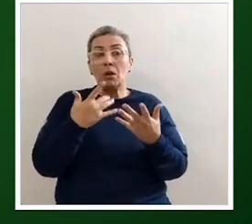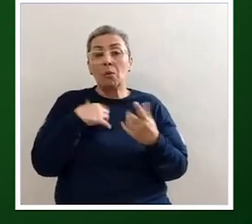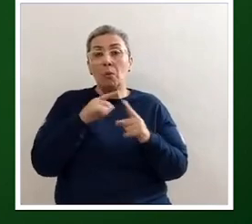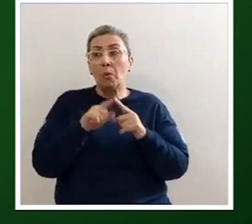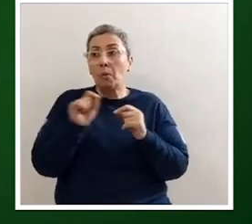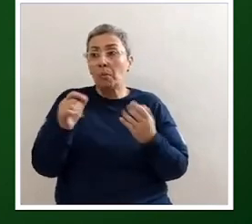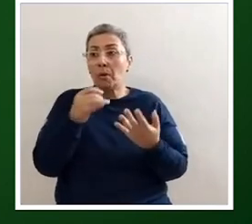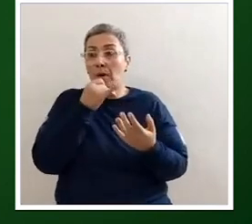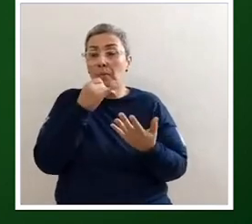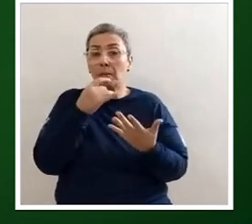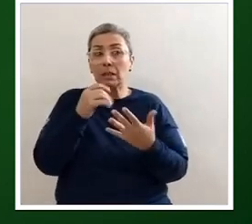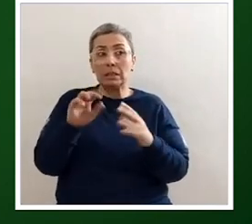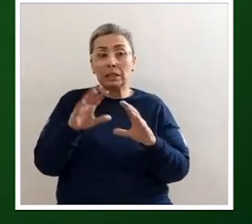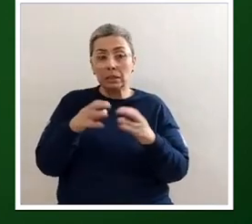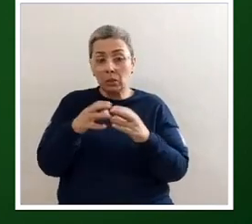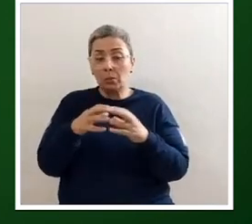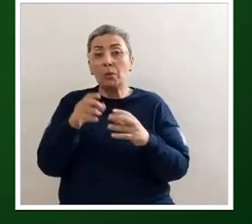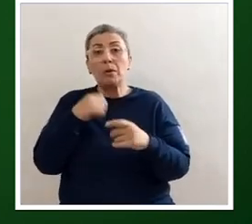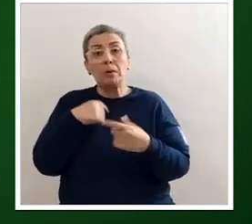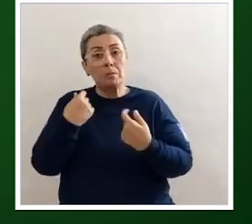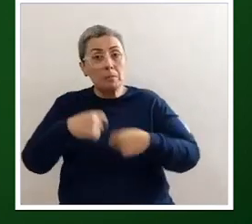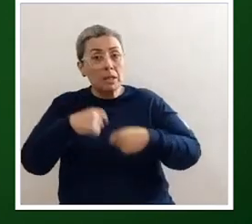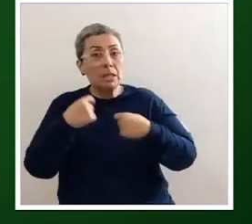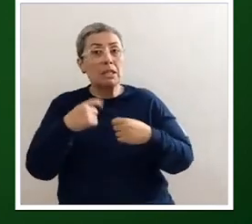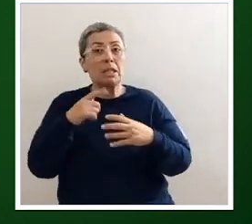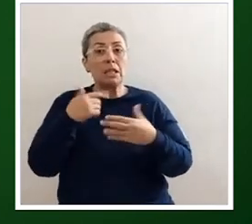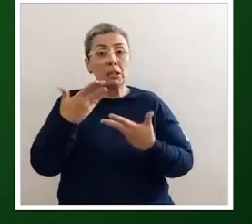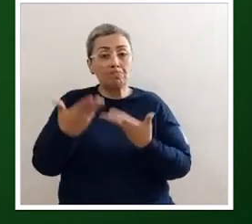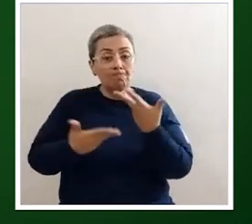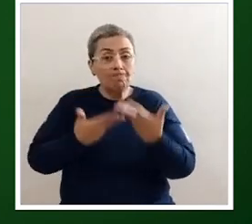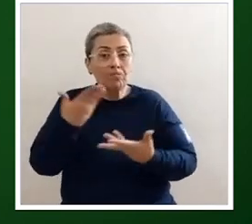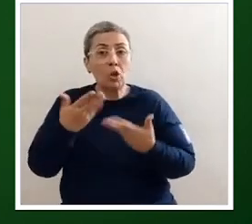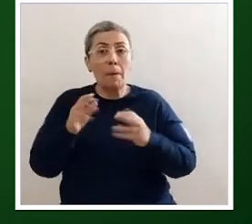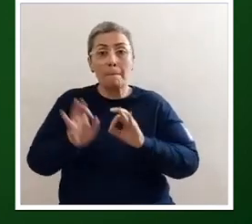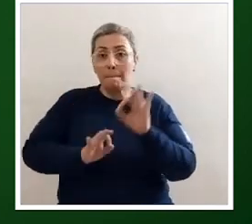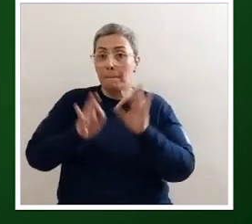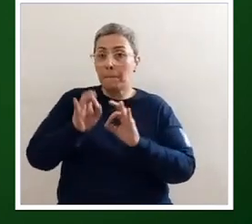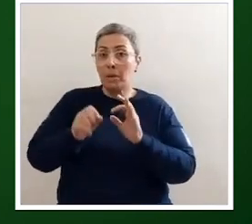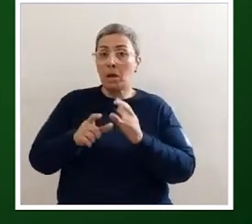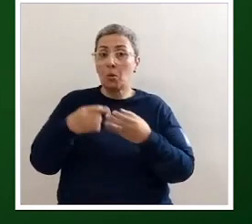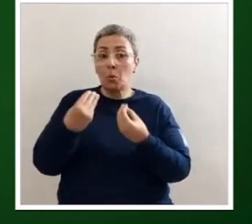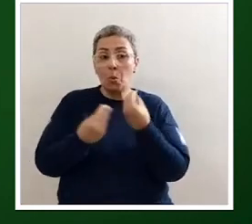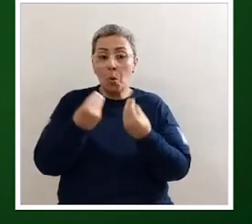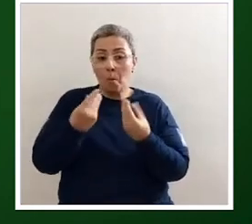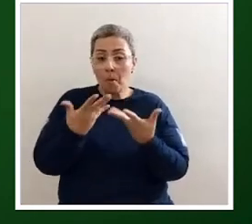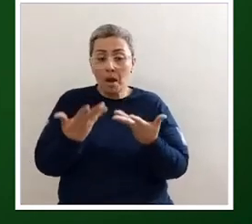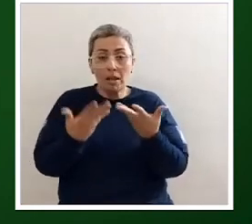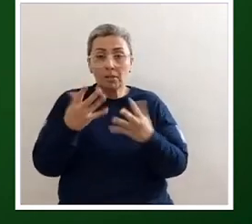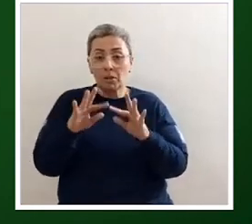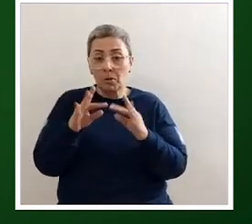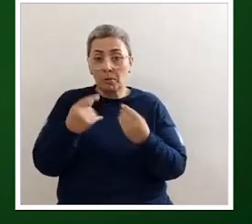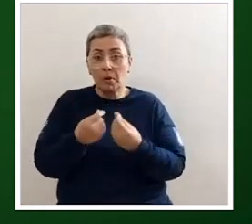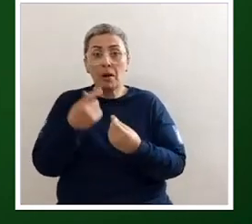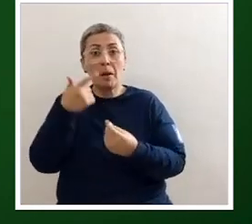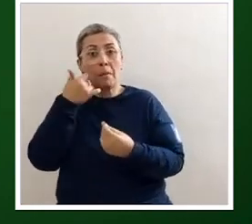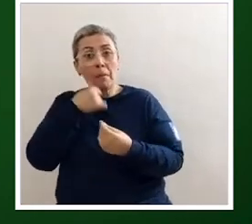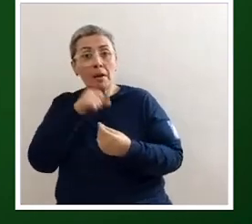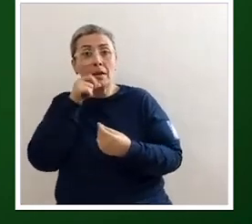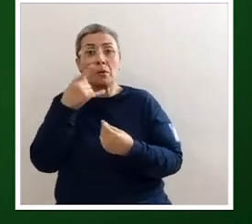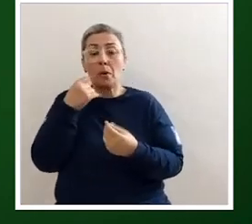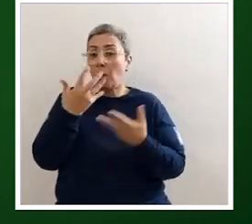eu entendo que a nossa equipe ela também precisa ser trabalhado preparada para lidar com o pai o pai que nega